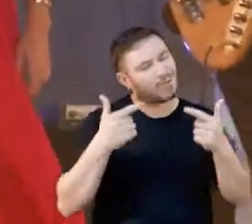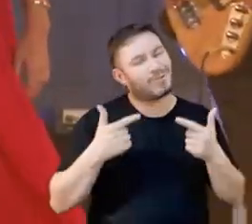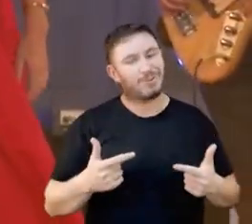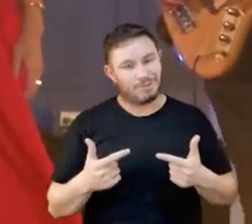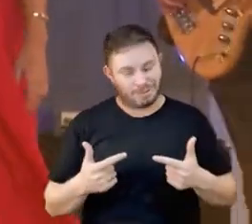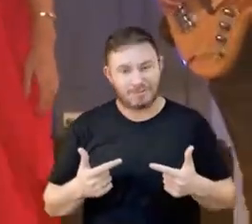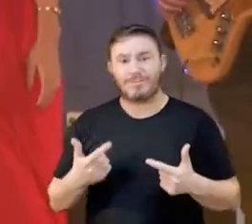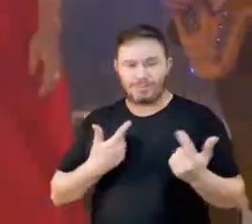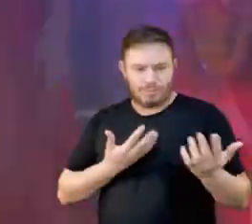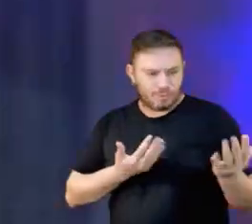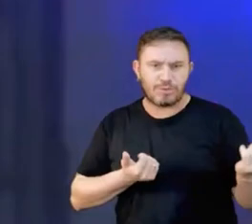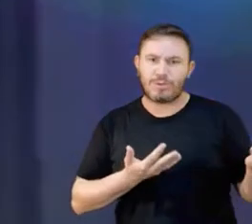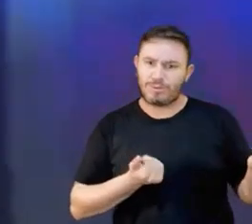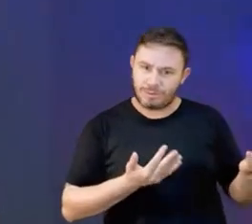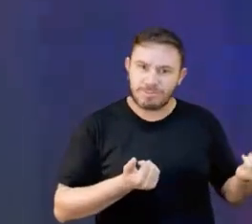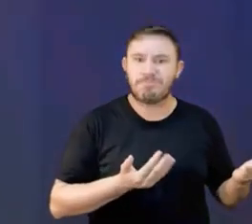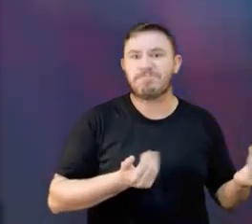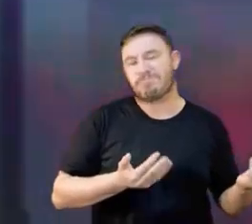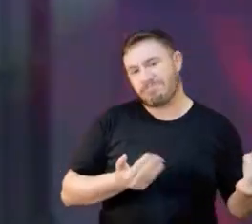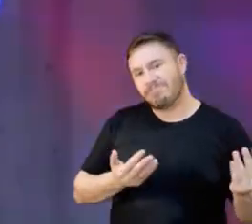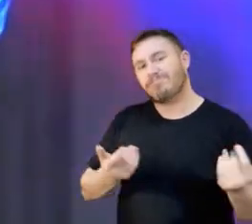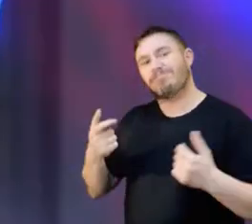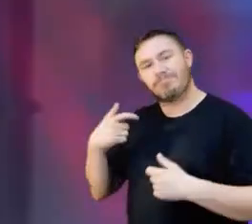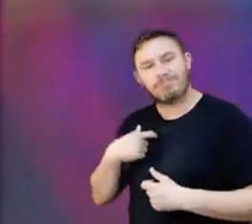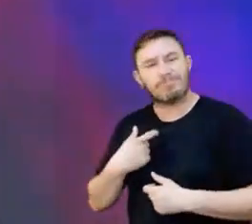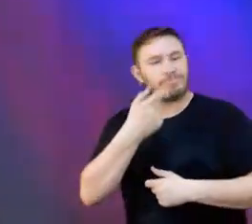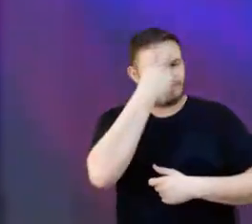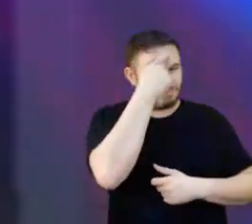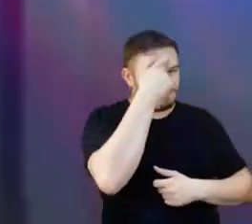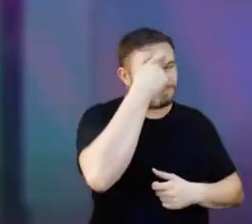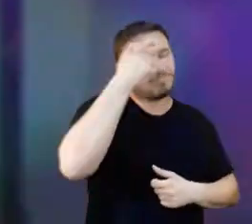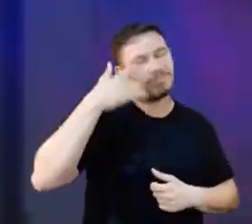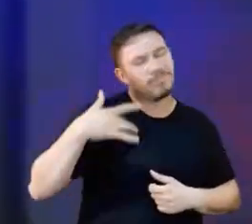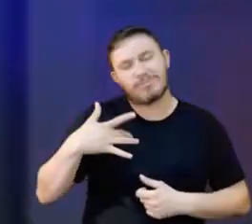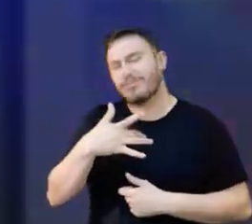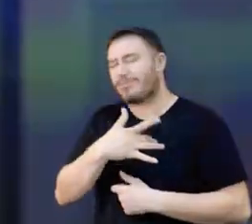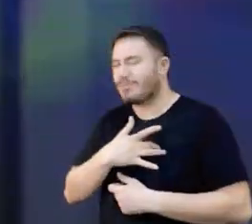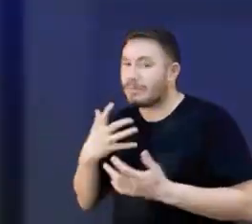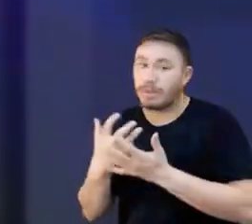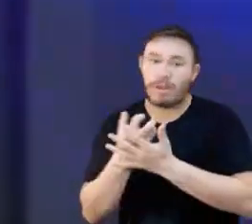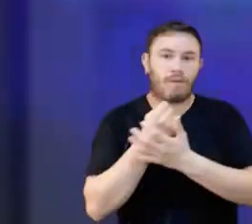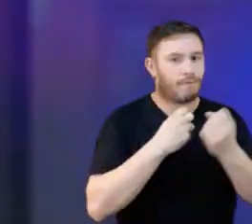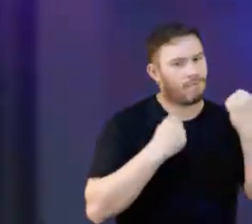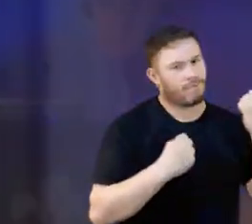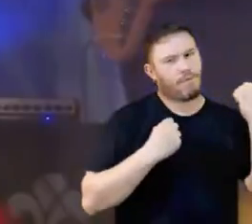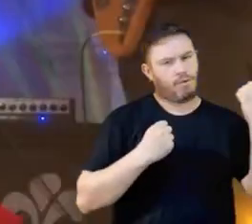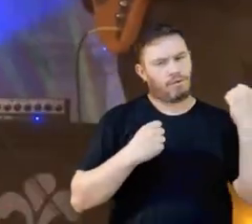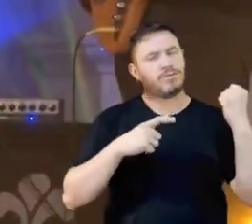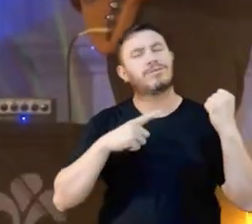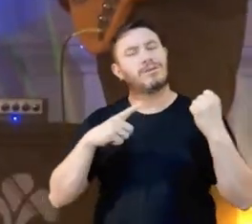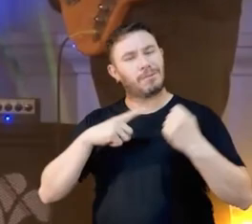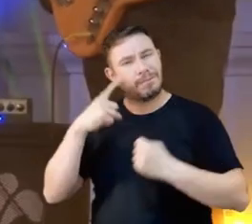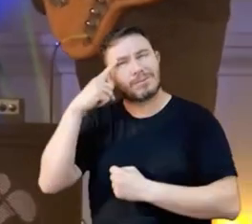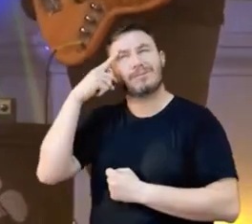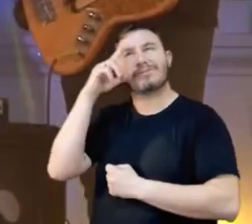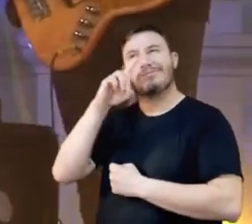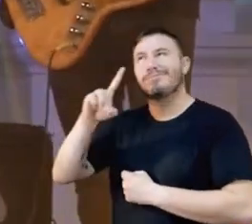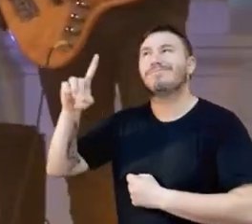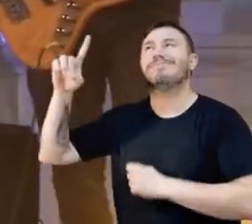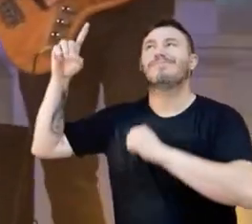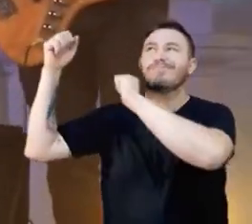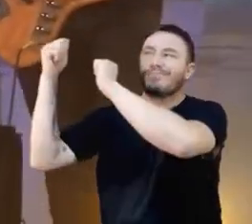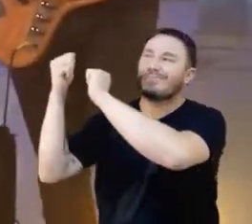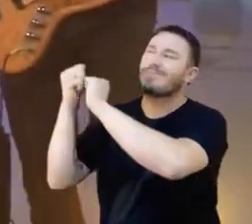Considerar um sujeito de sorte, porque apesar de muito moço, me sinto são e salvo e forte. E